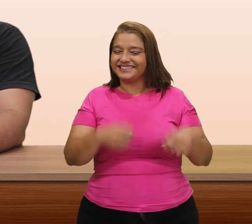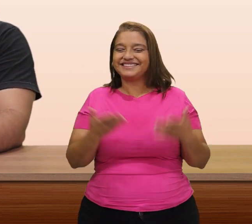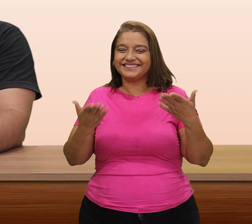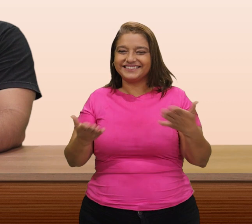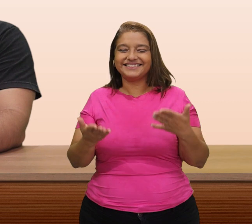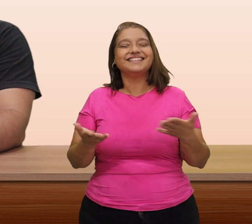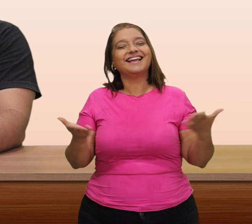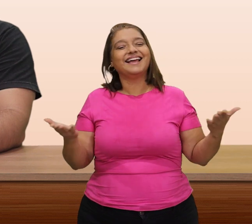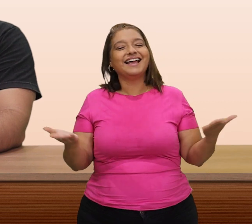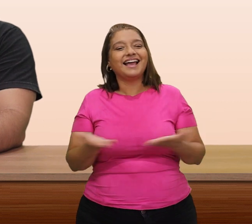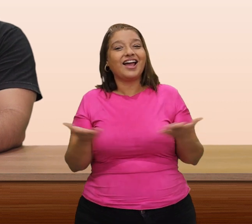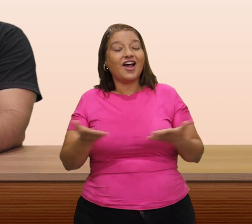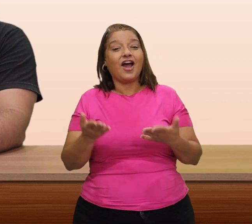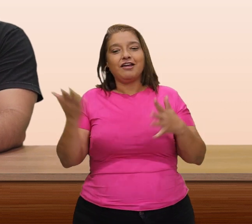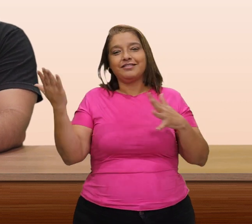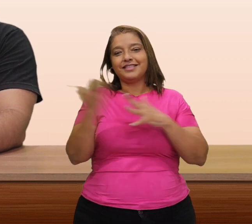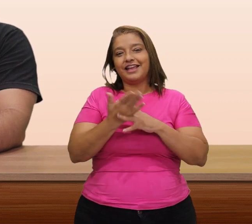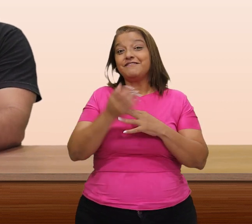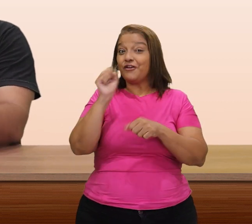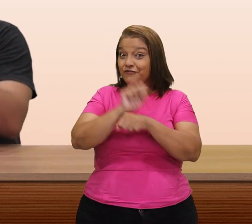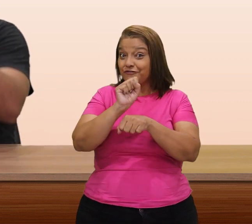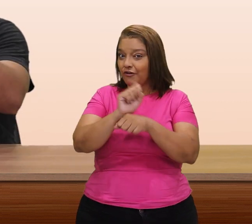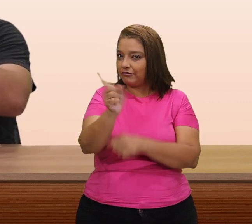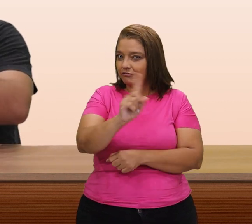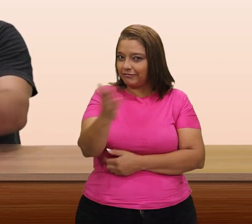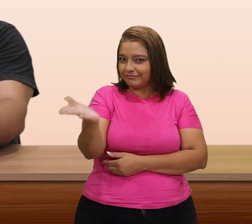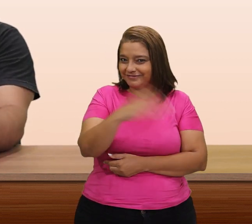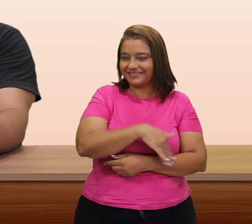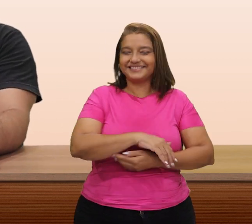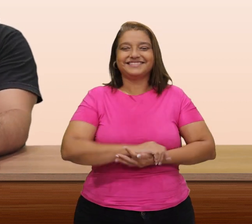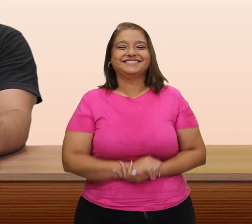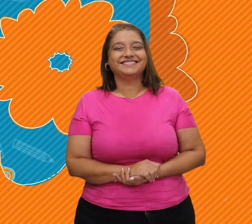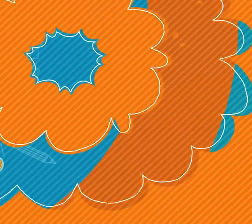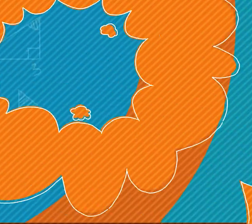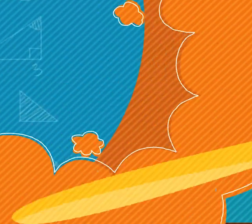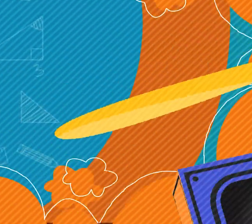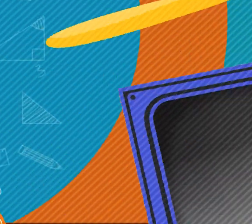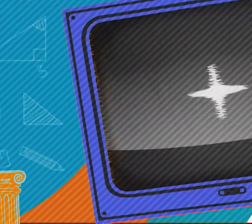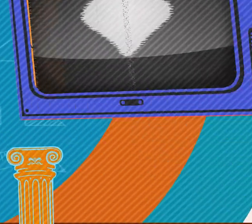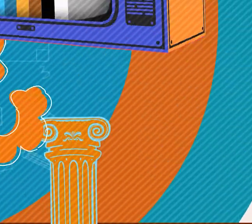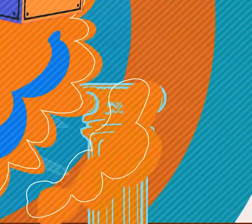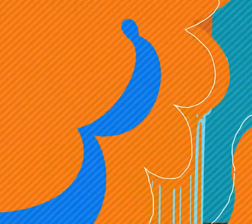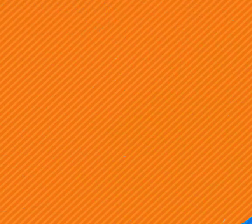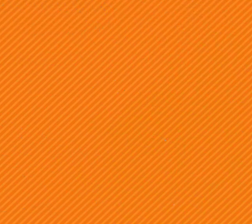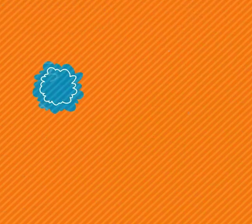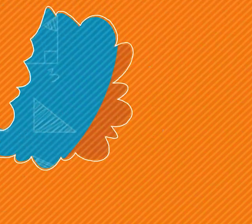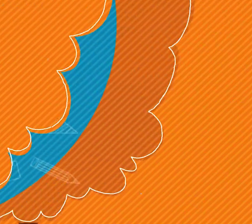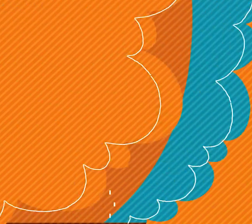gente. E é logo logo depois do intervalo. Não saiam daí.